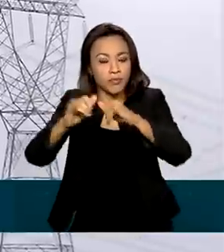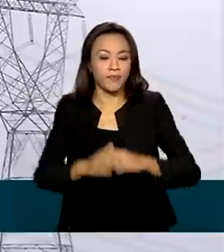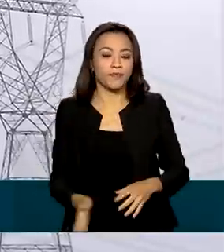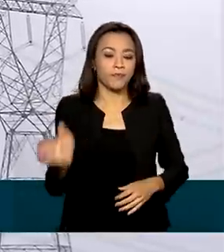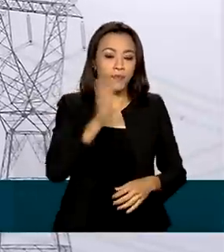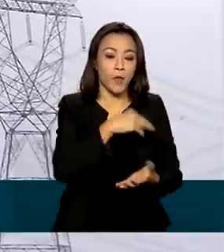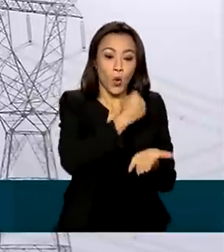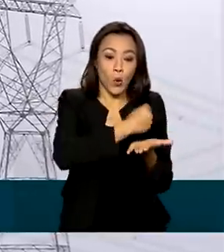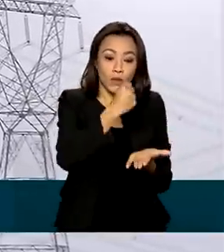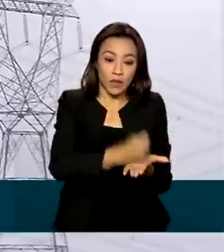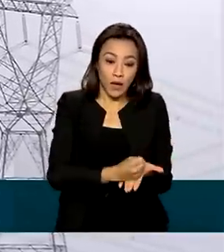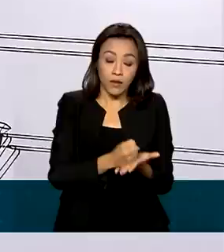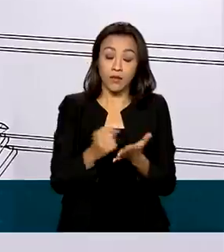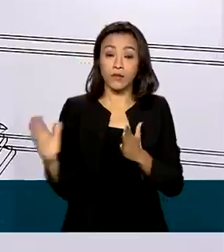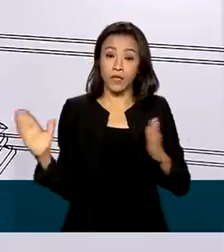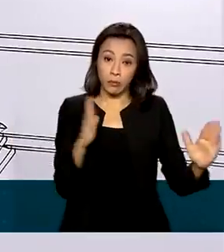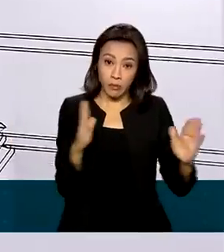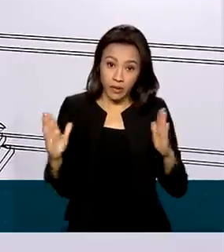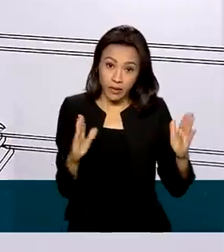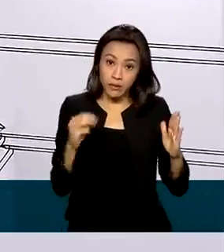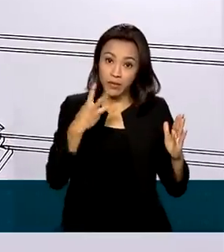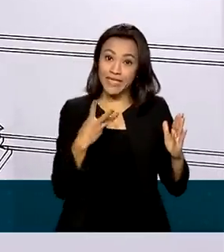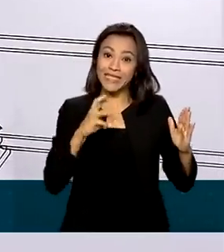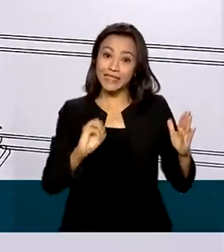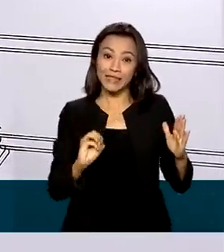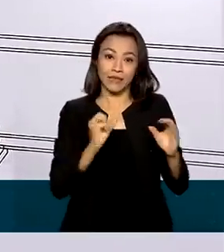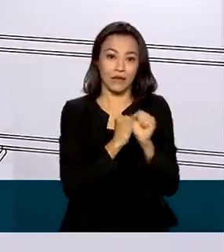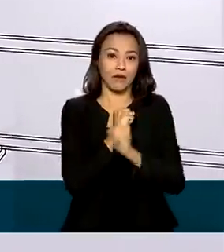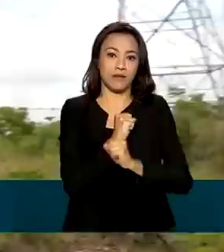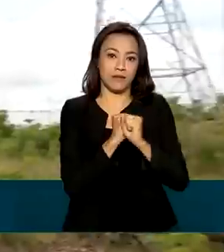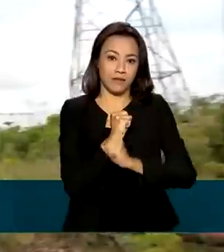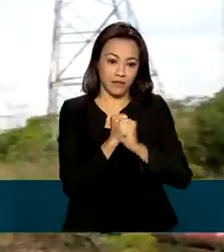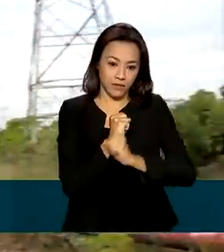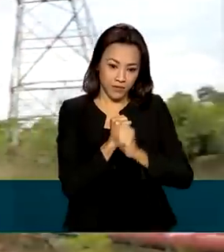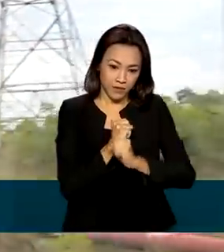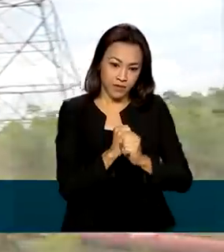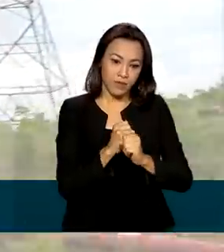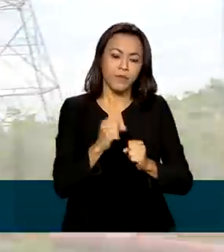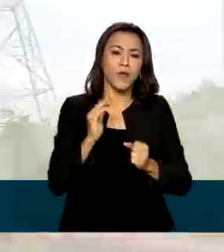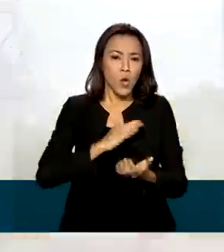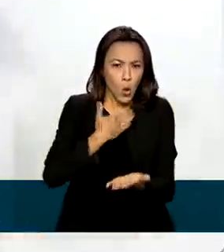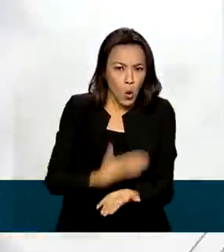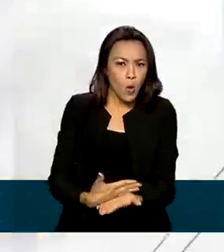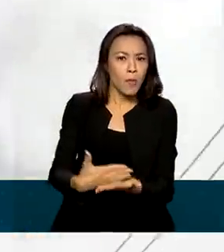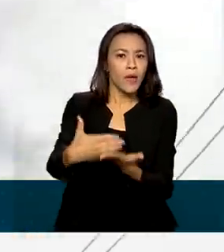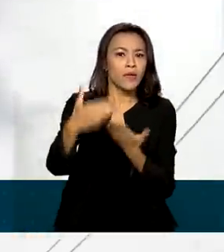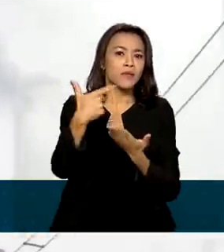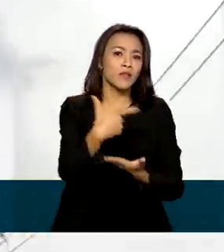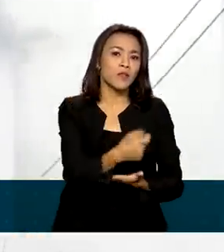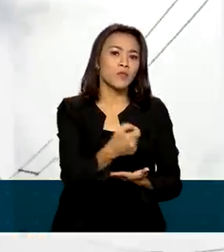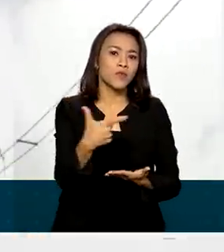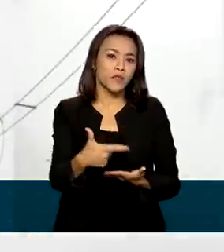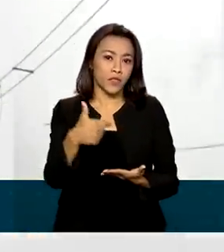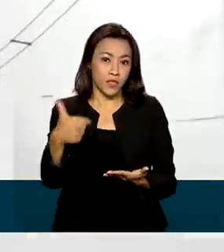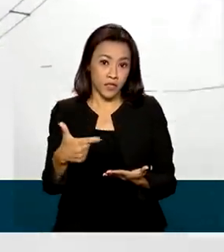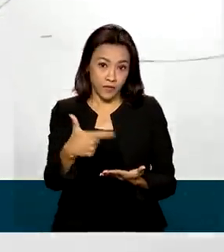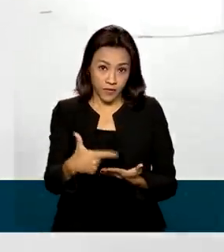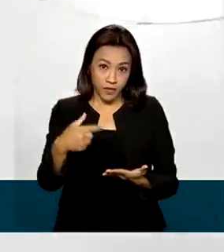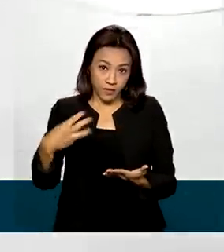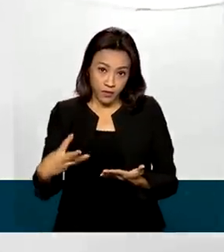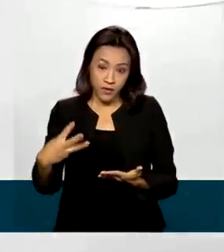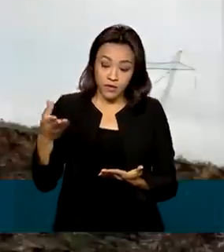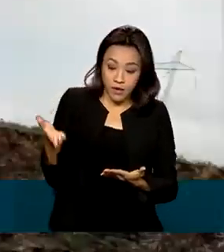contrato de concessão terá prazo de vigência de 30 anos a partir de 2023 a empresa vencedora do leilão